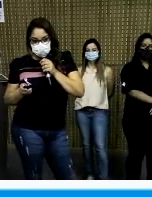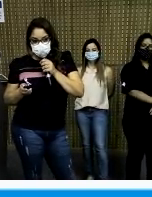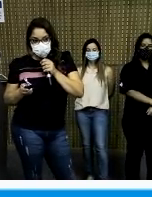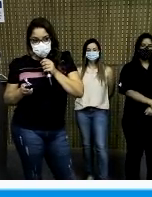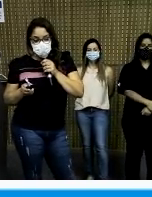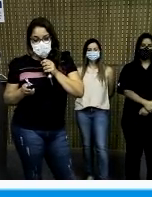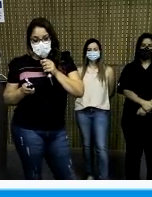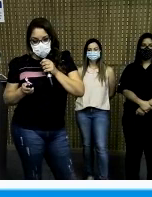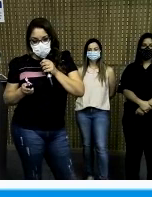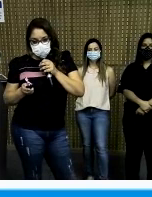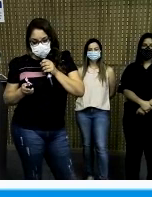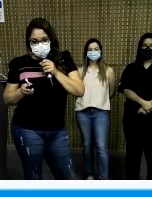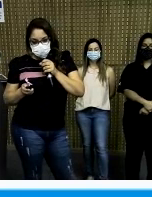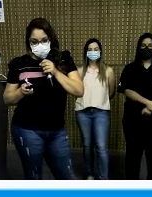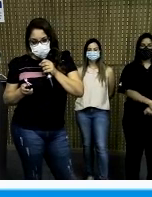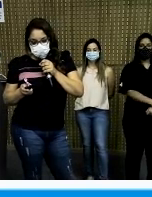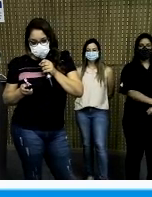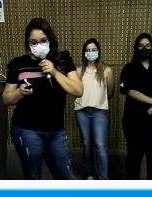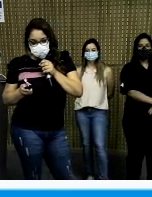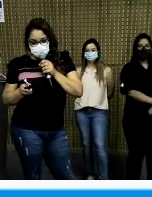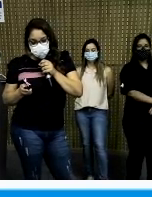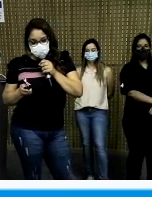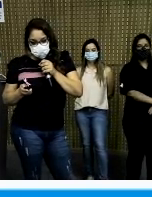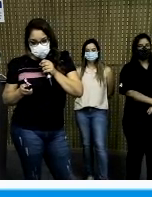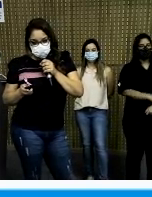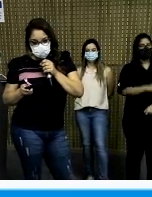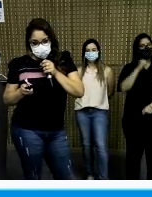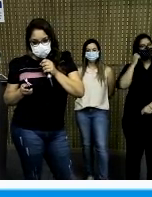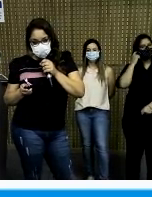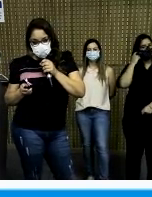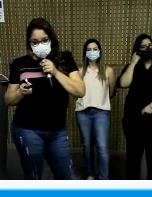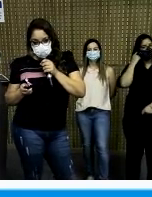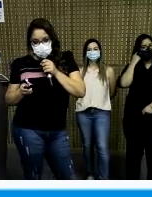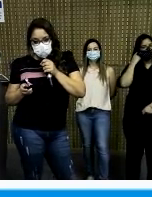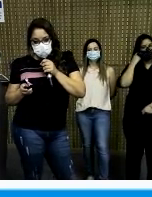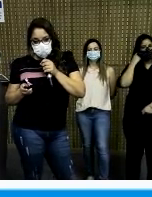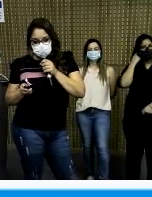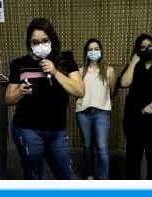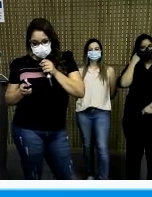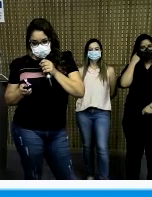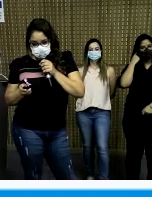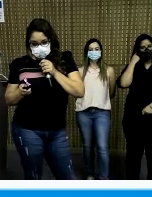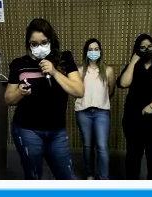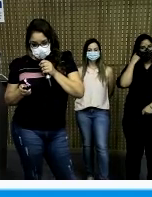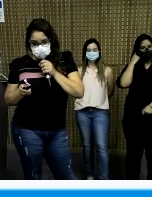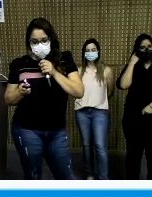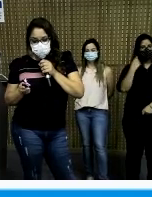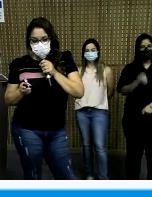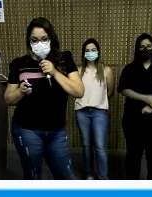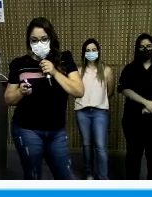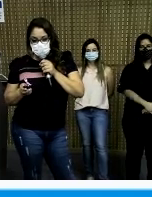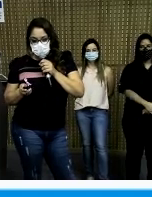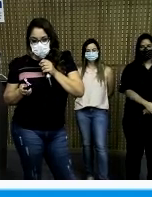pacientes positivos, embora nós temos um número significativo de pacientes testados. Da mesma forma com hepatite C.